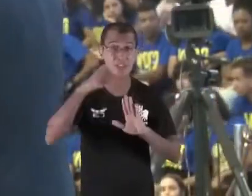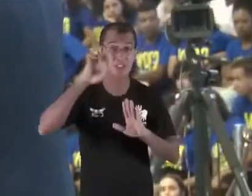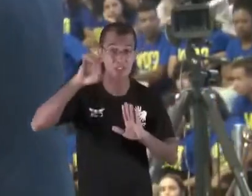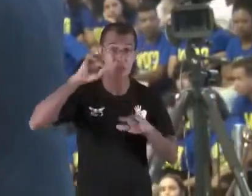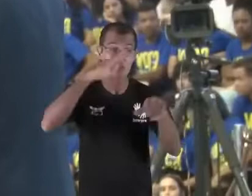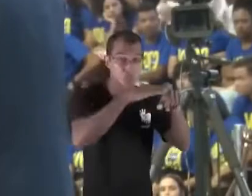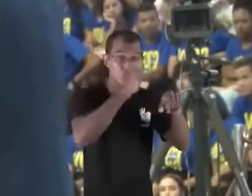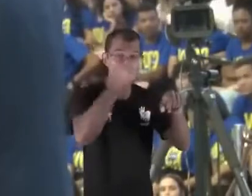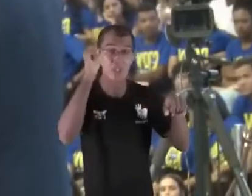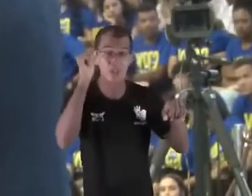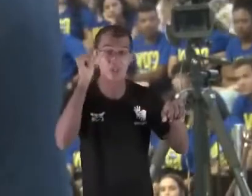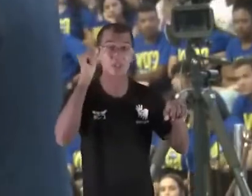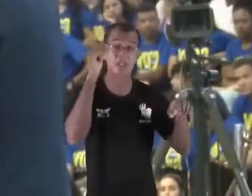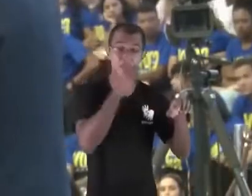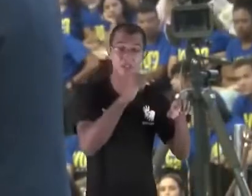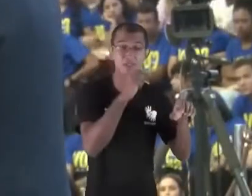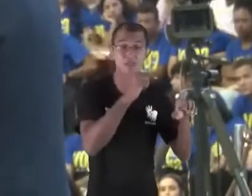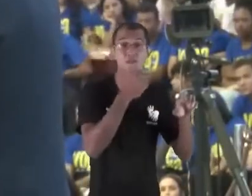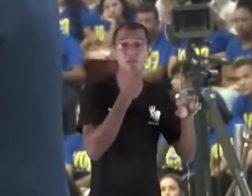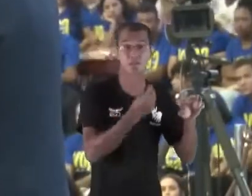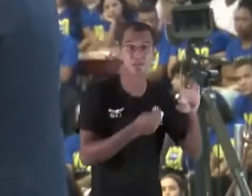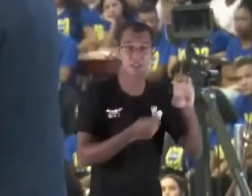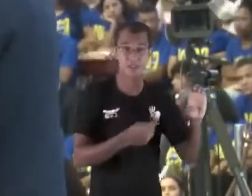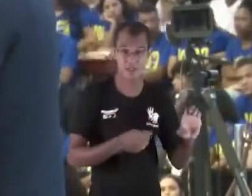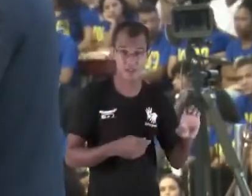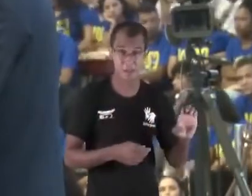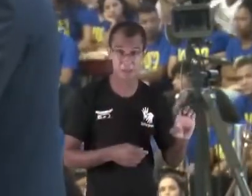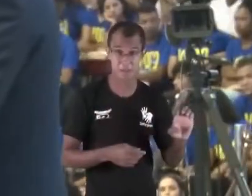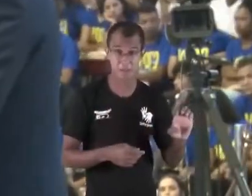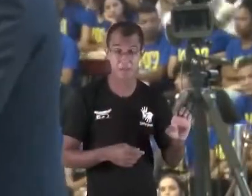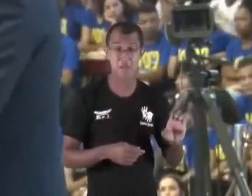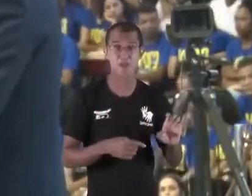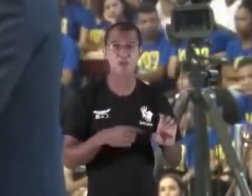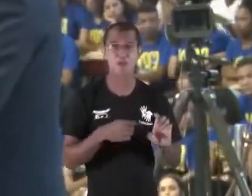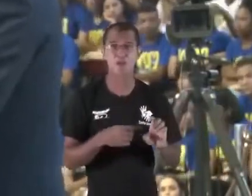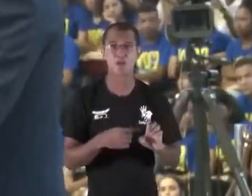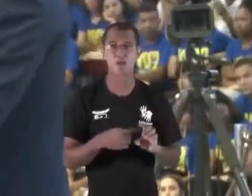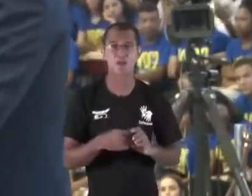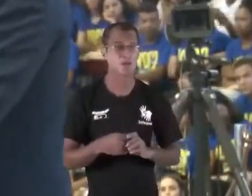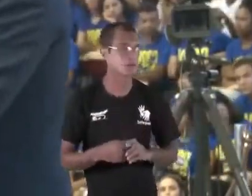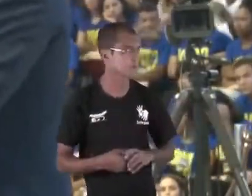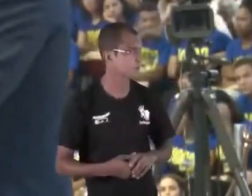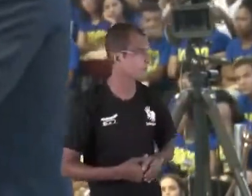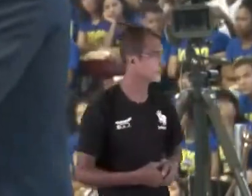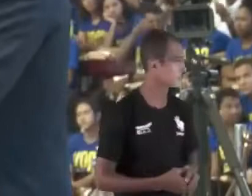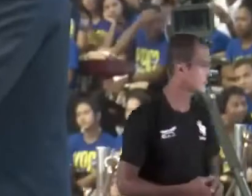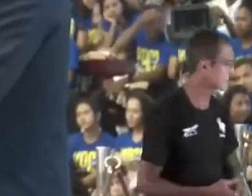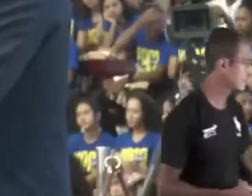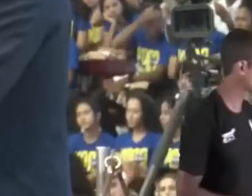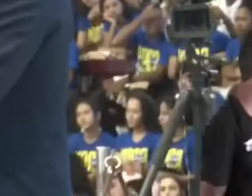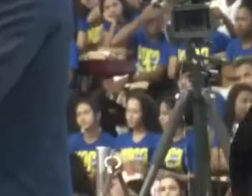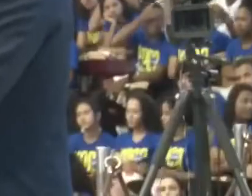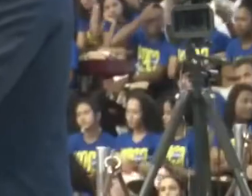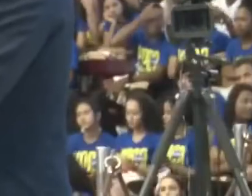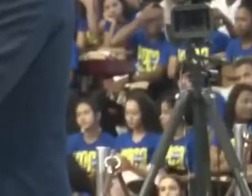chama Ezequiel. E por que não dizermos que no capítulo 2,